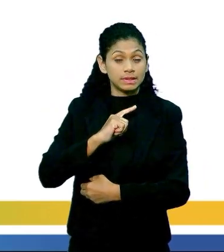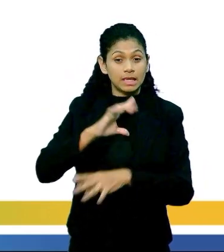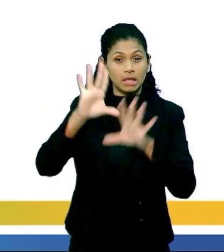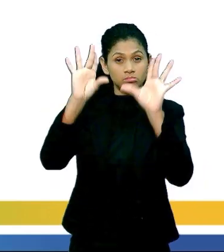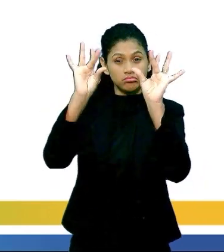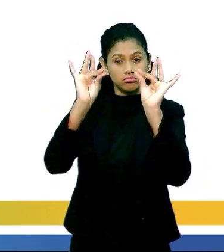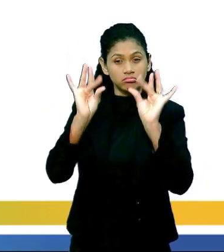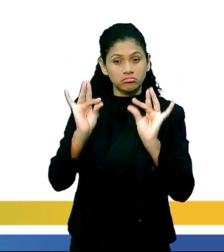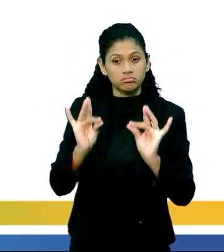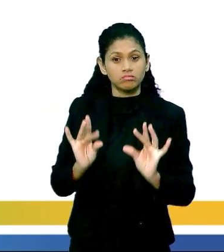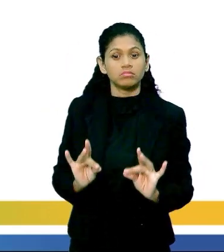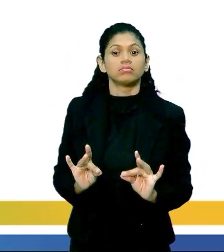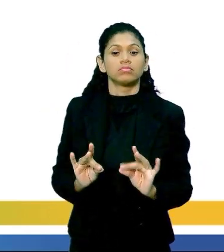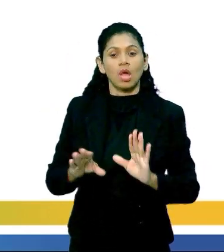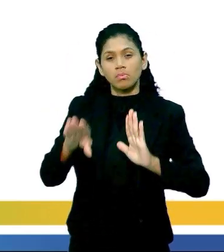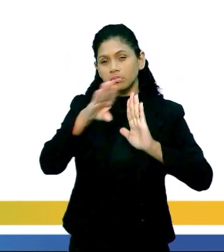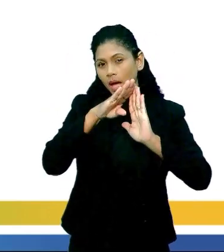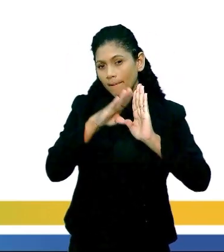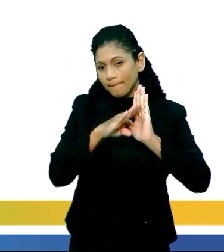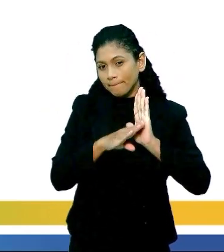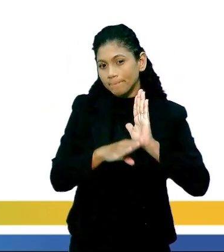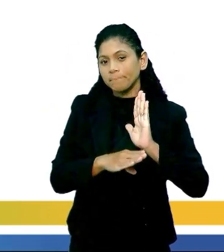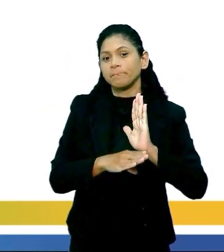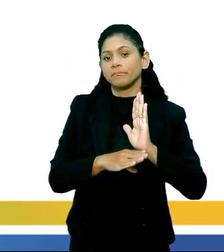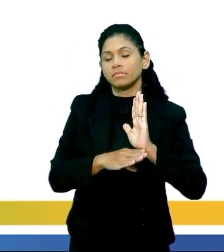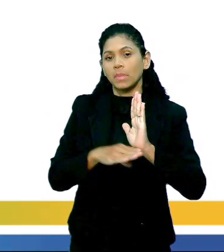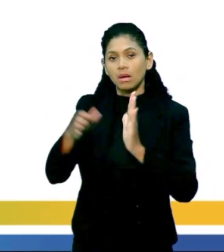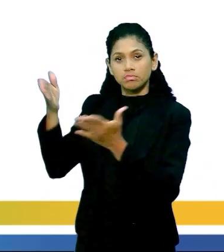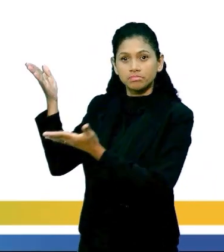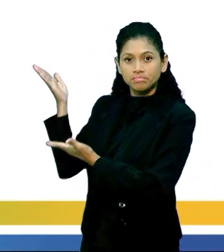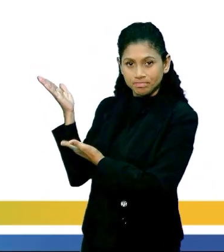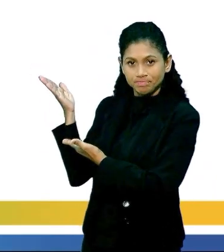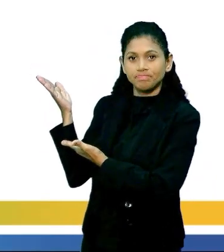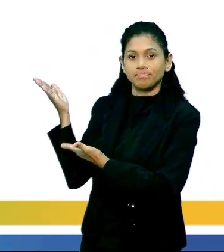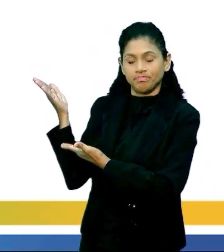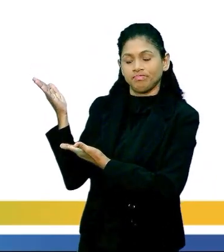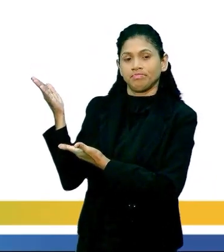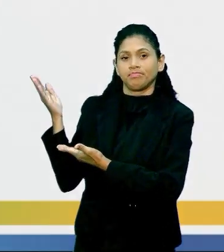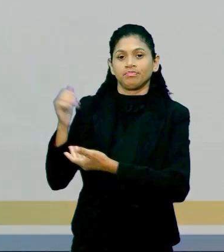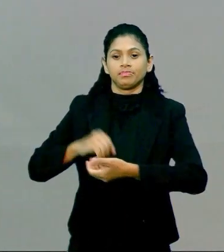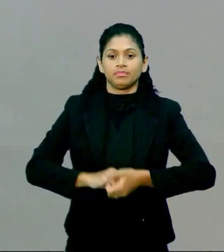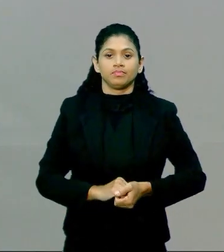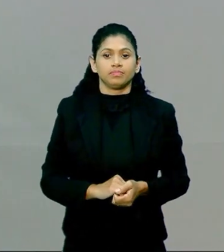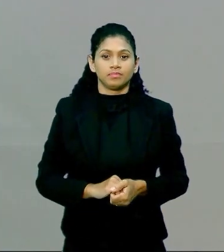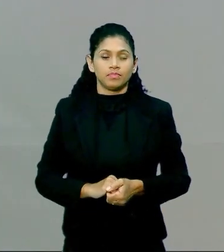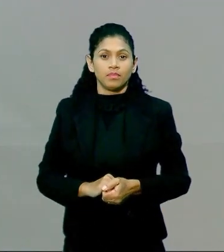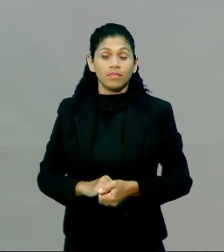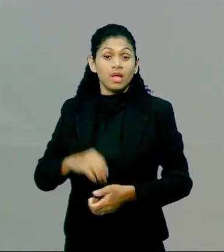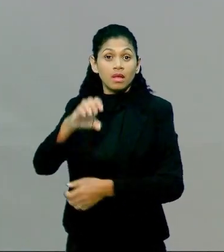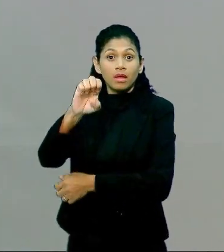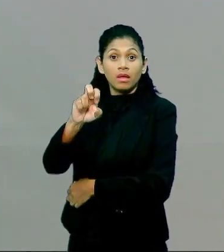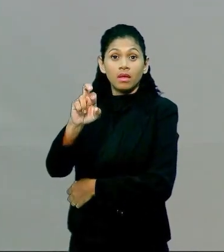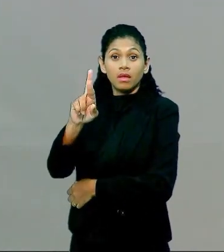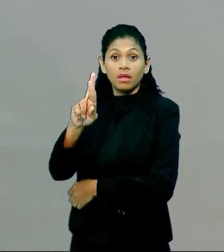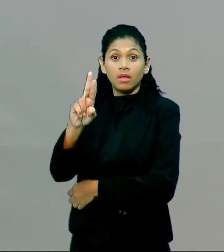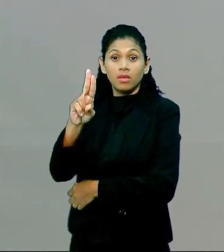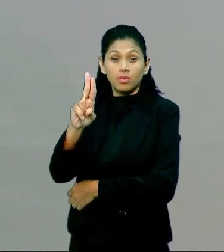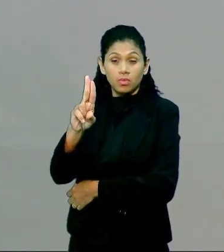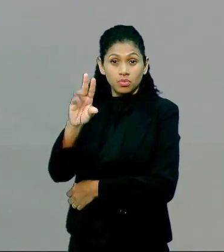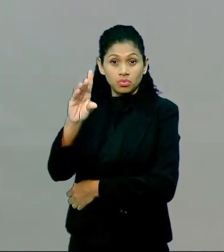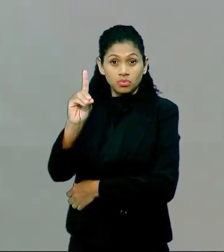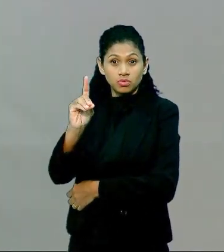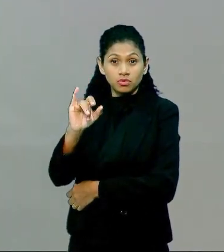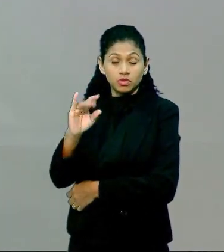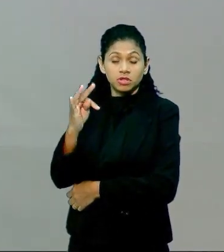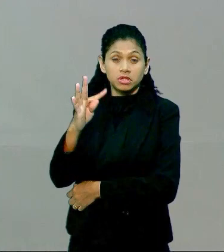eruditas, folclóricas, populares, de salão. Explicando rapidamente cada uma, a erudita é aquela coisa mais clássica.